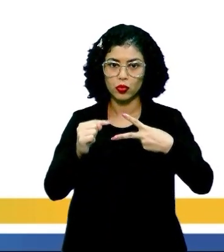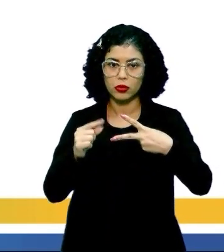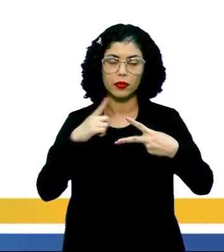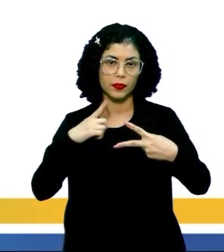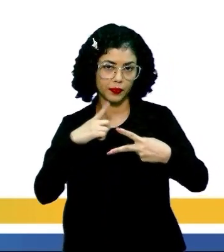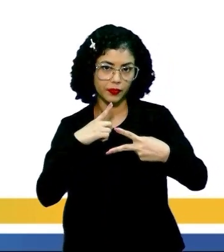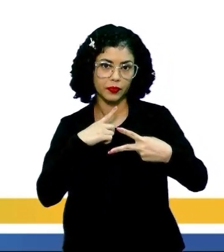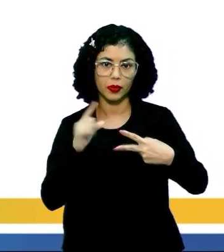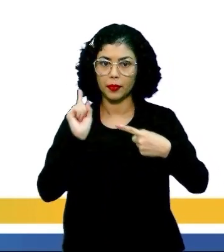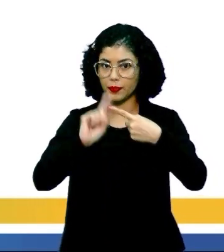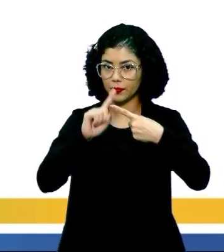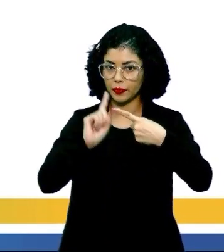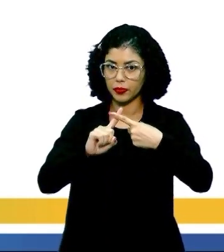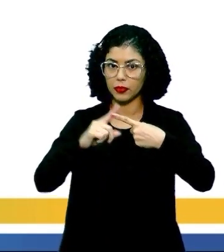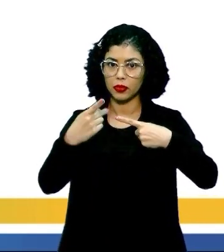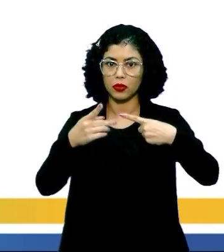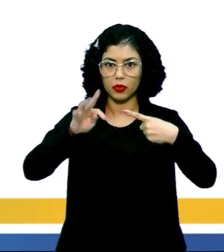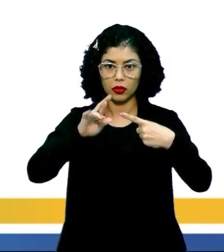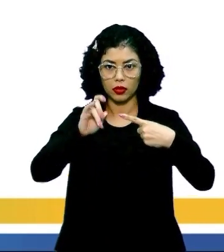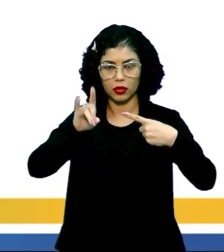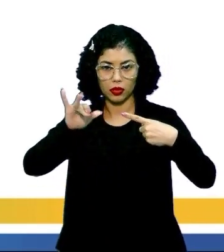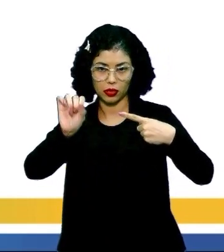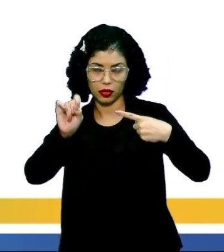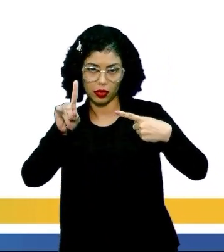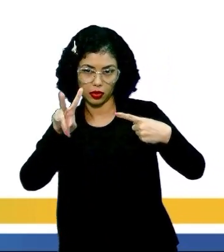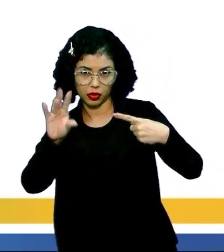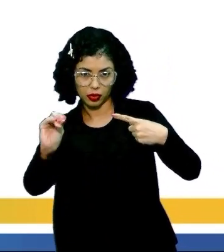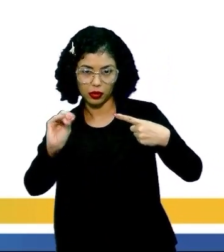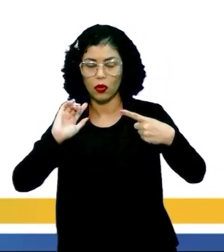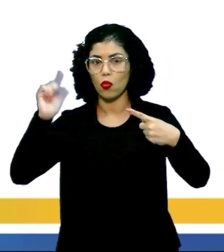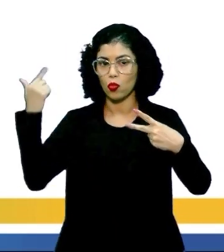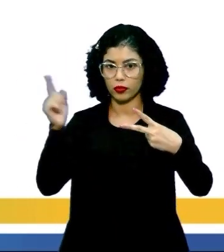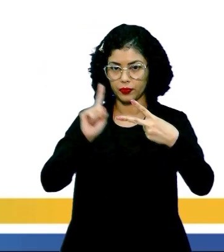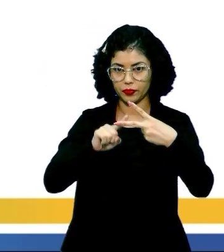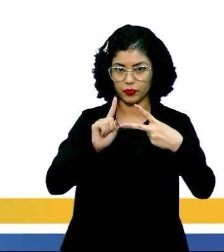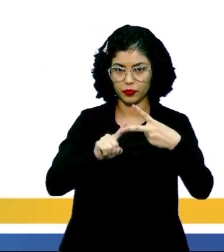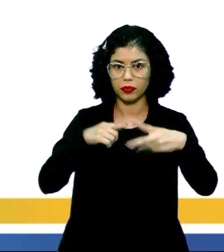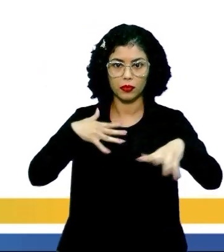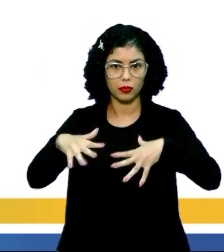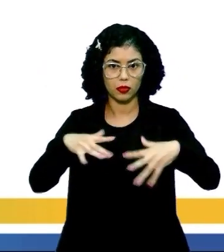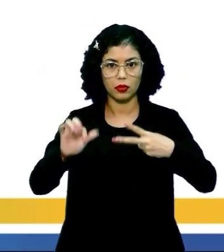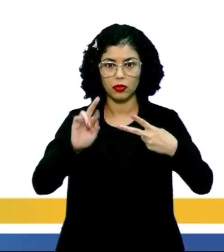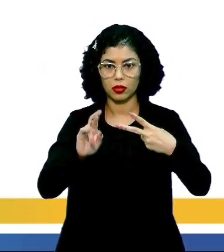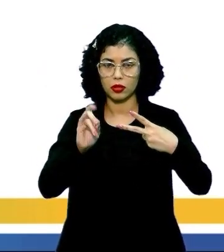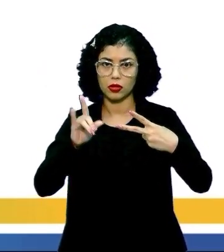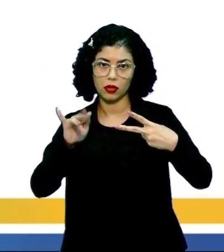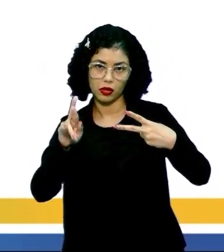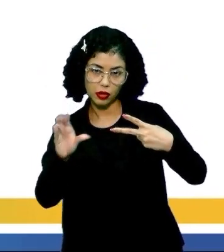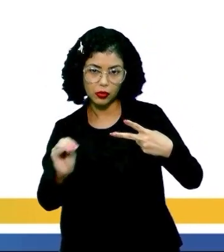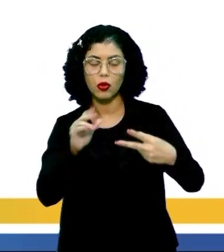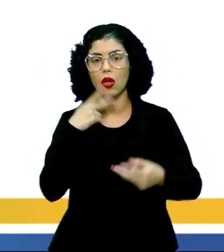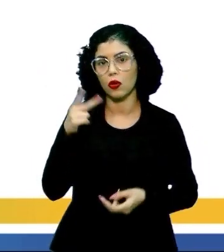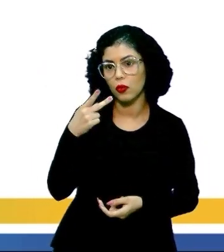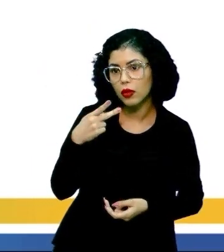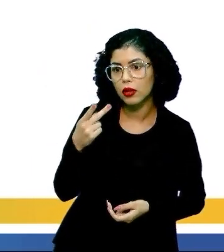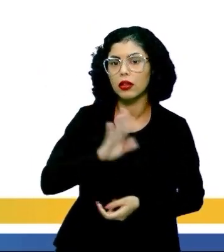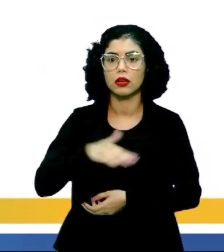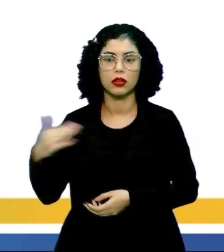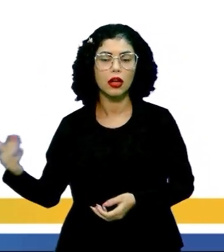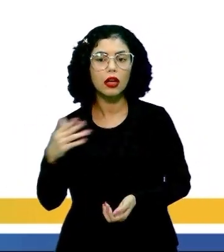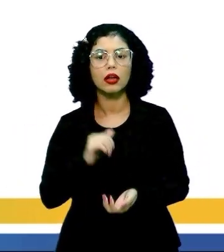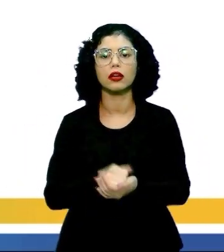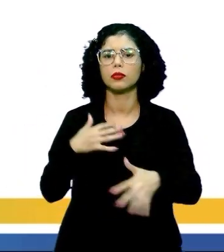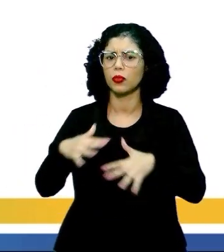destacam um deles seria o movimento progressivo e o outro movimento retrógrado quando falo de movimento